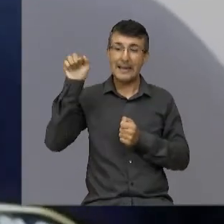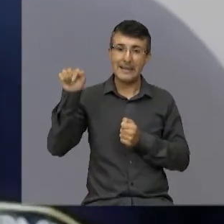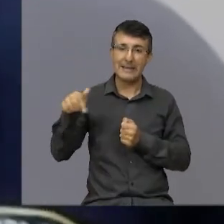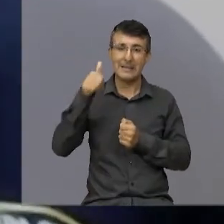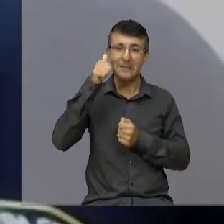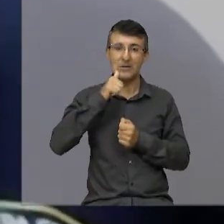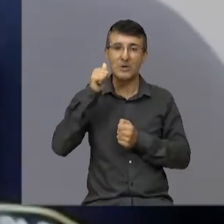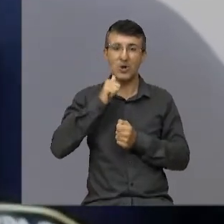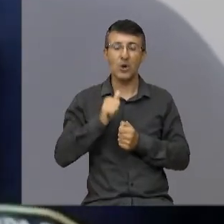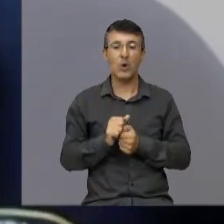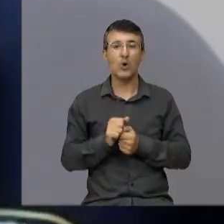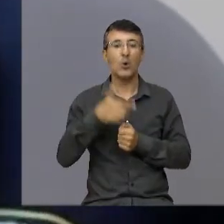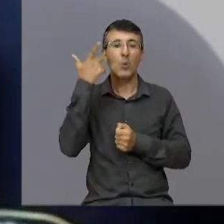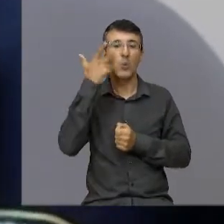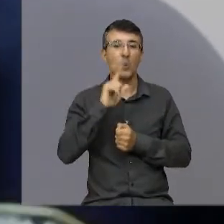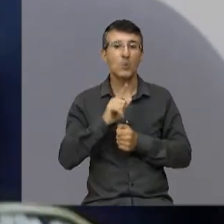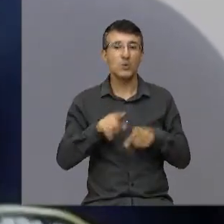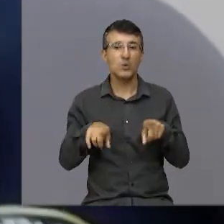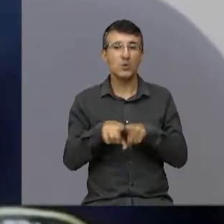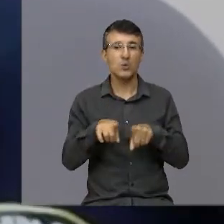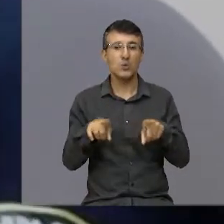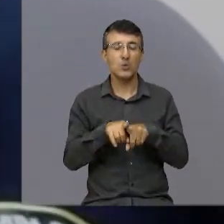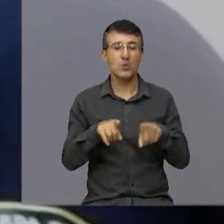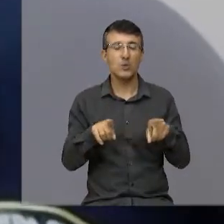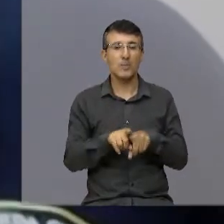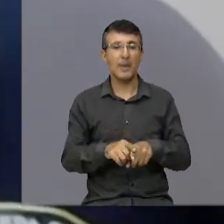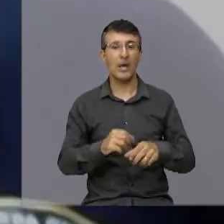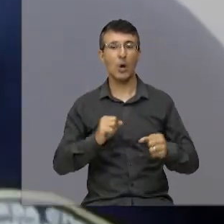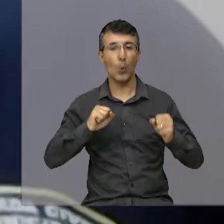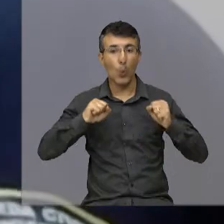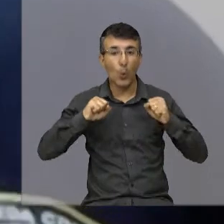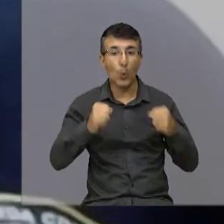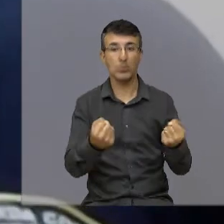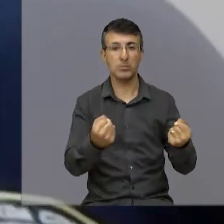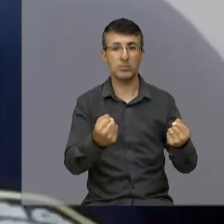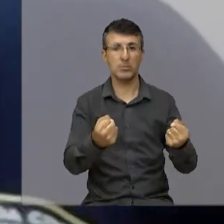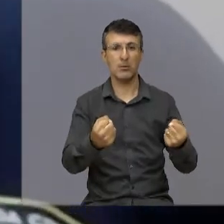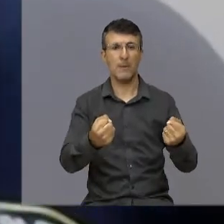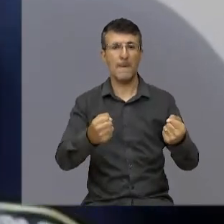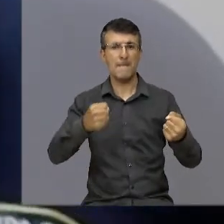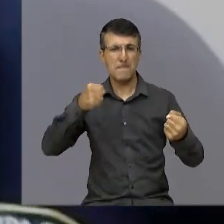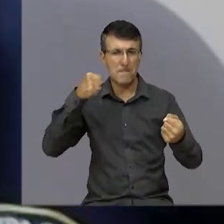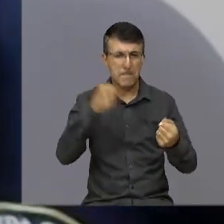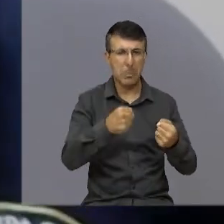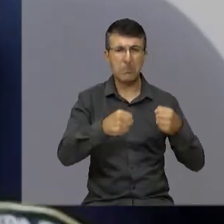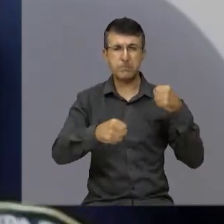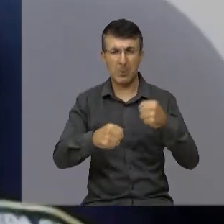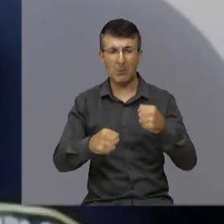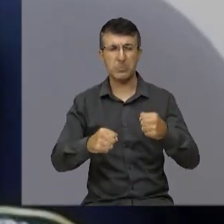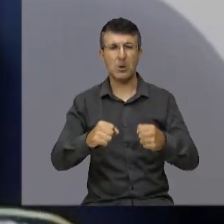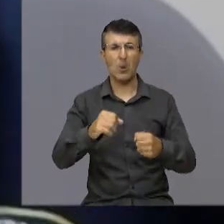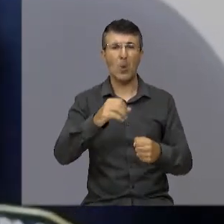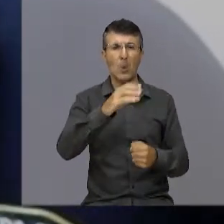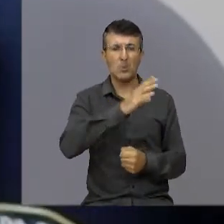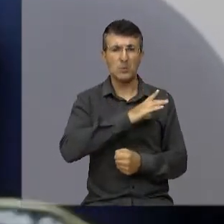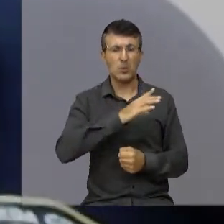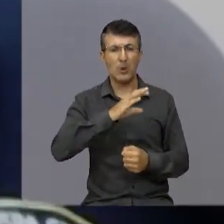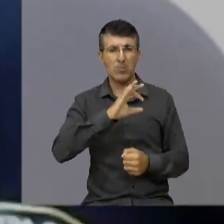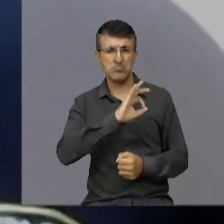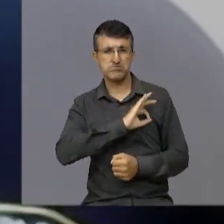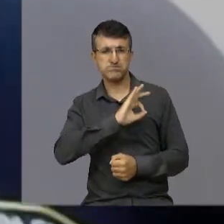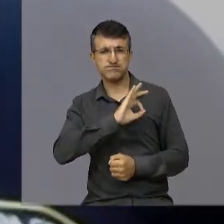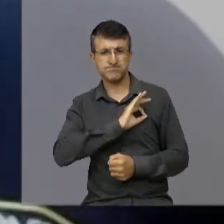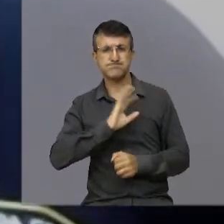consiga receber também defesa pessoal, que vai ser ministrada também por guardas que são formados